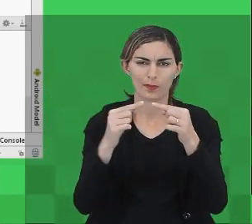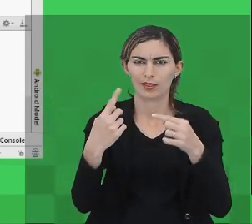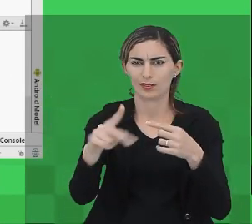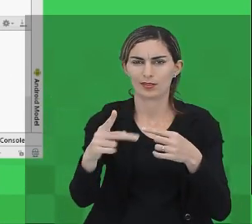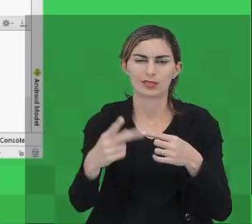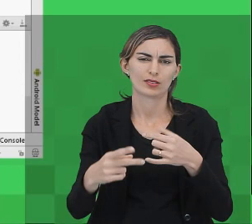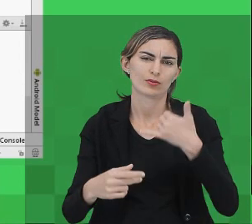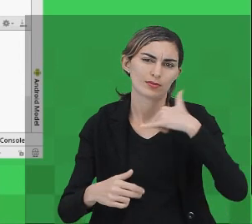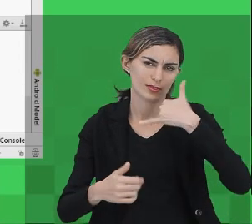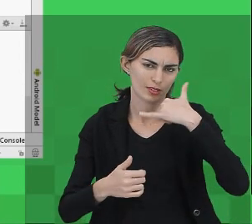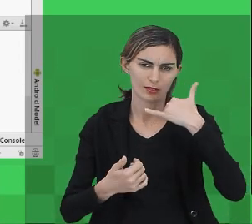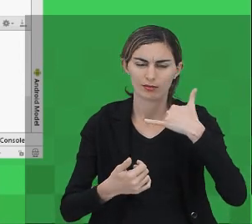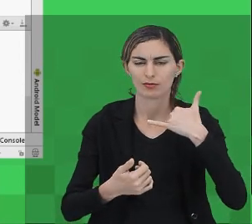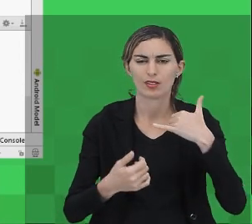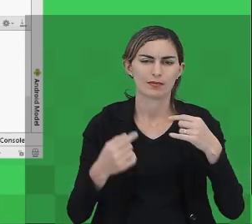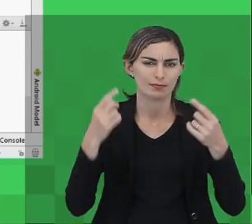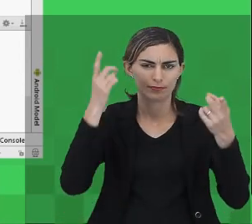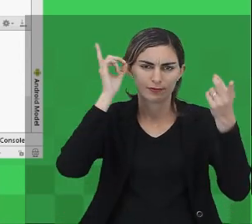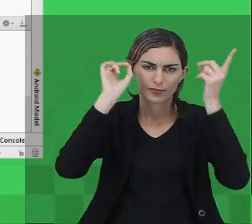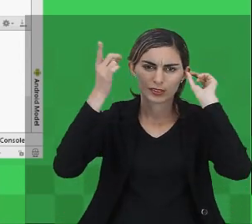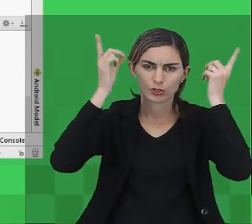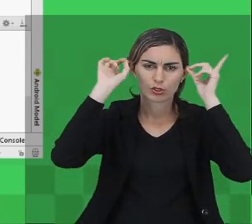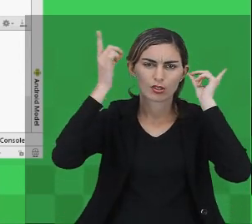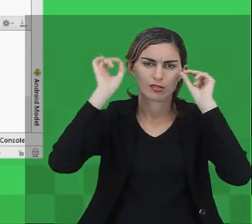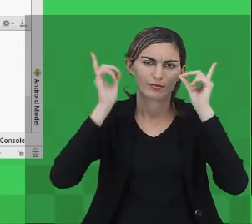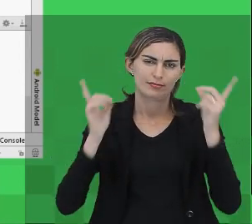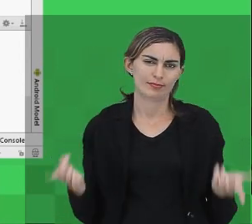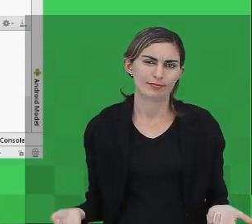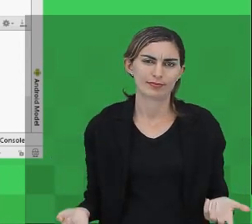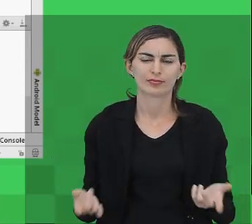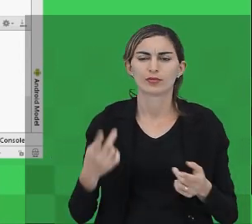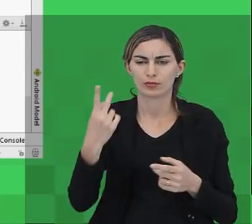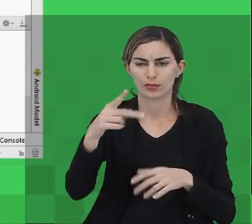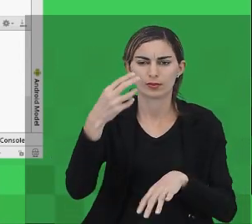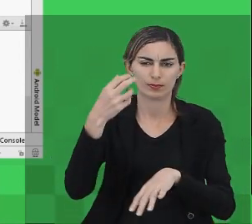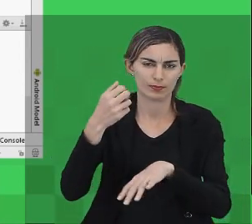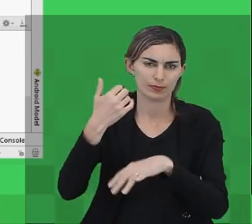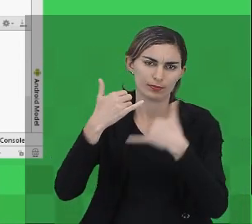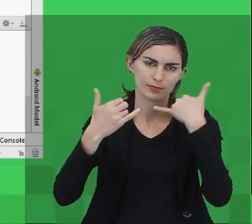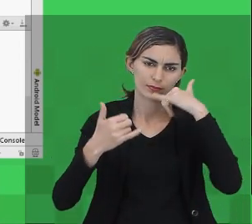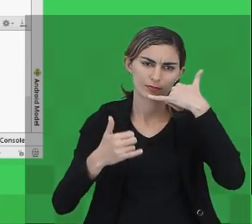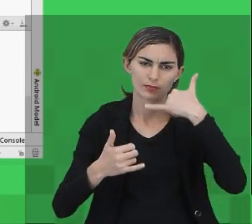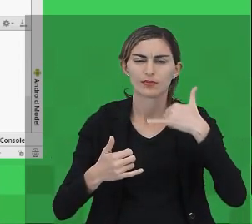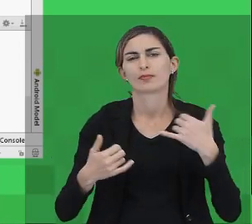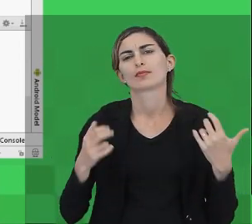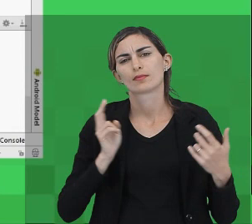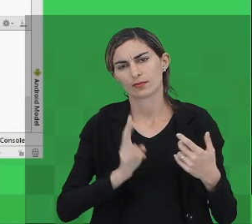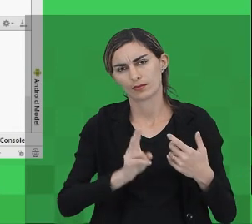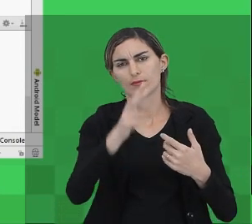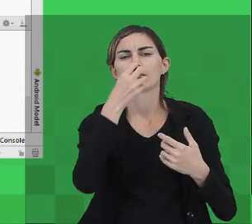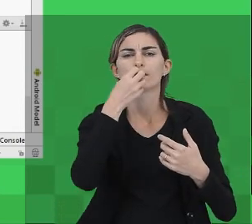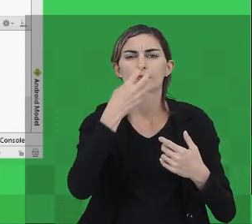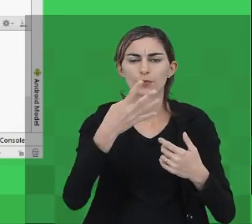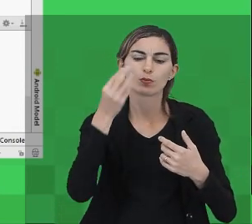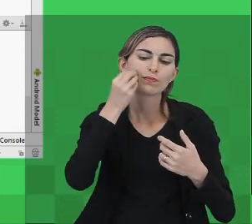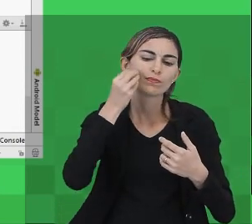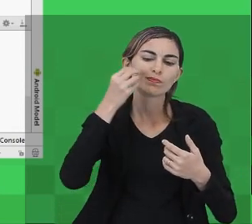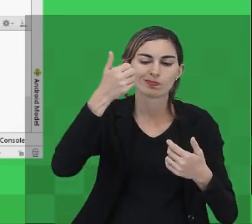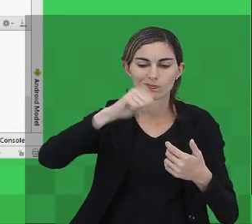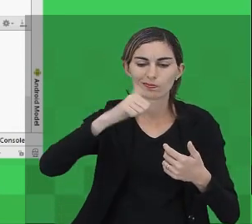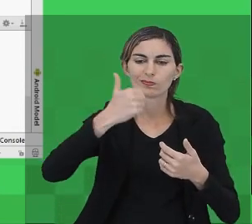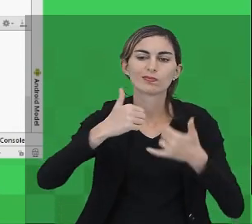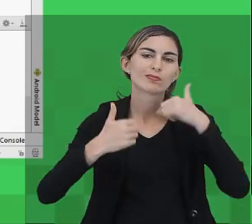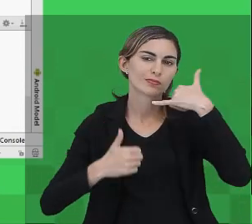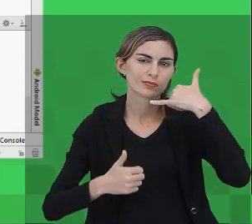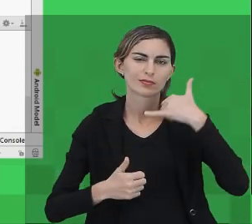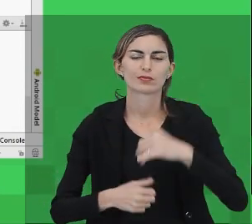relação à sua versão do Android que está no seu aparelho. Então é sempre bom